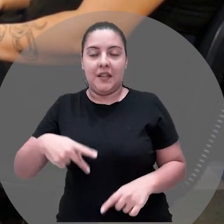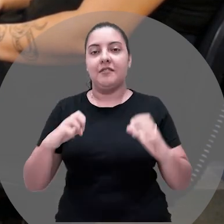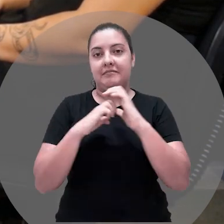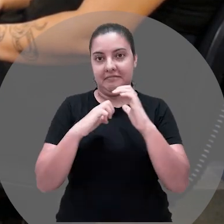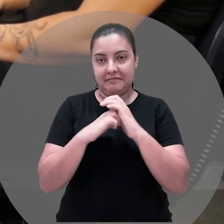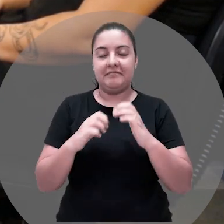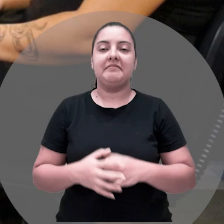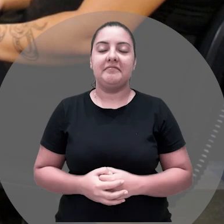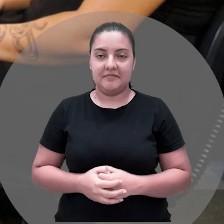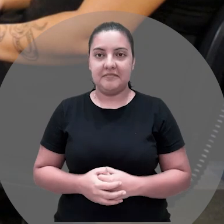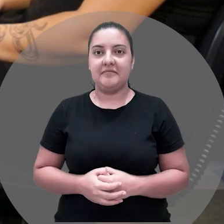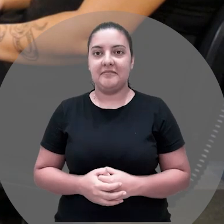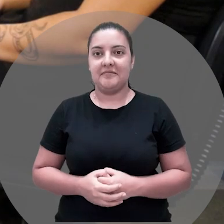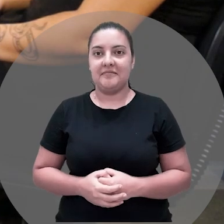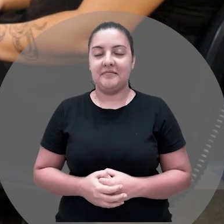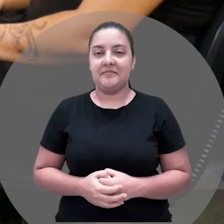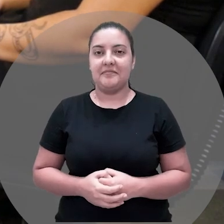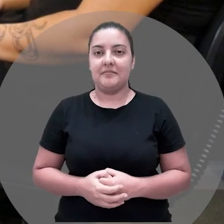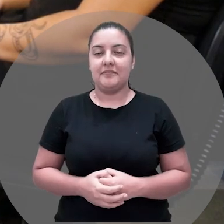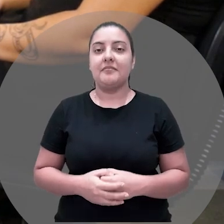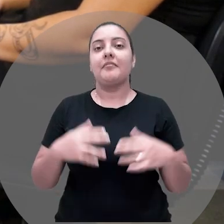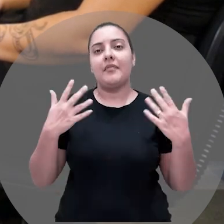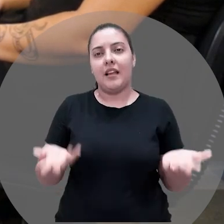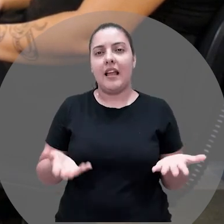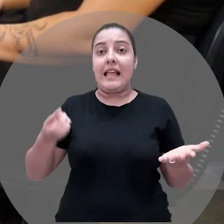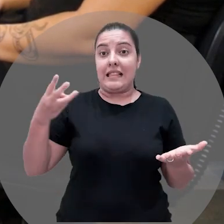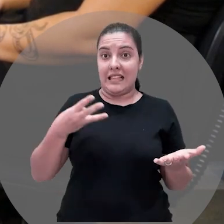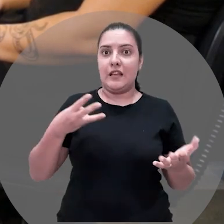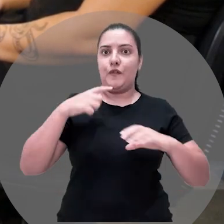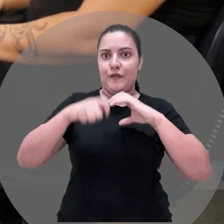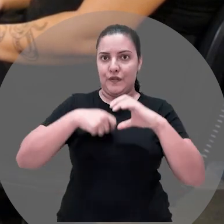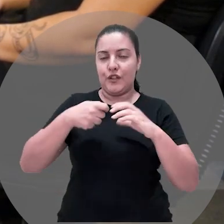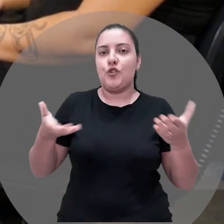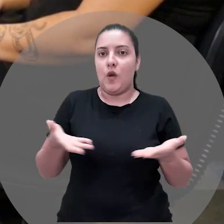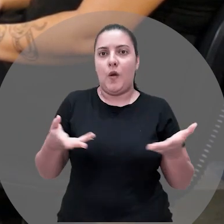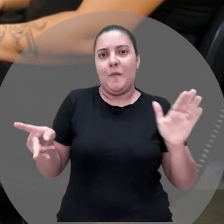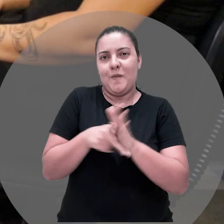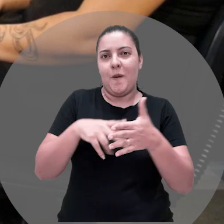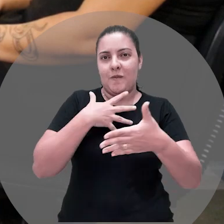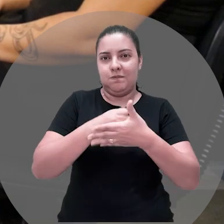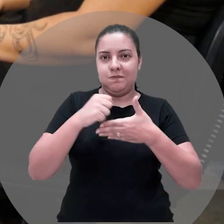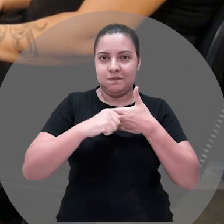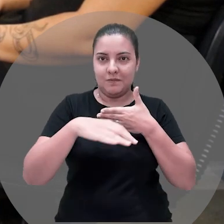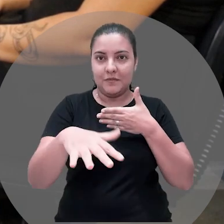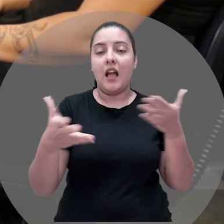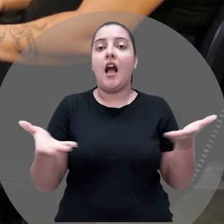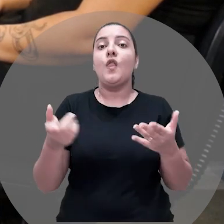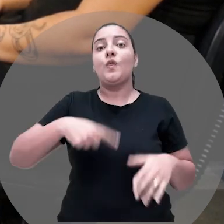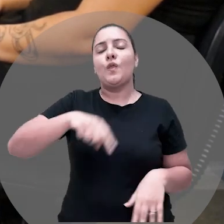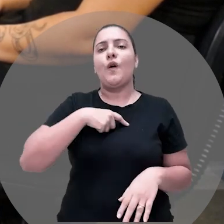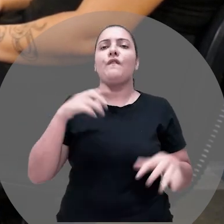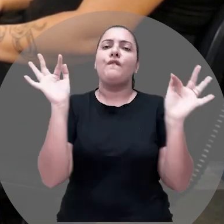especializada o norte aqui do Centro Cultural Bom Jardim né esse é o nosso terceiro vídeo né nesse formato